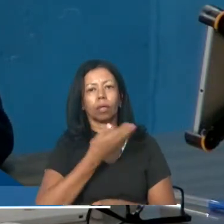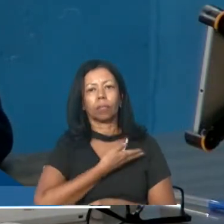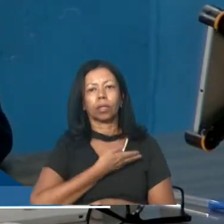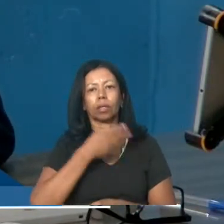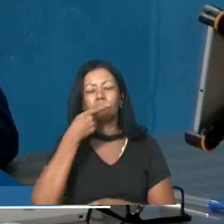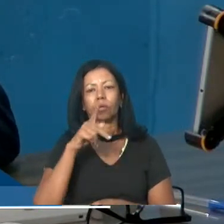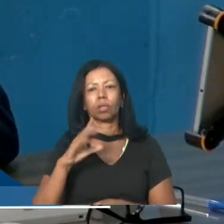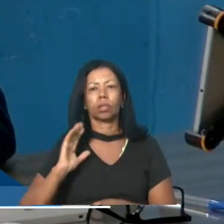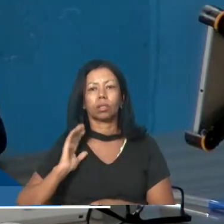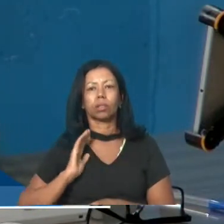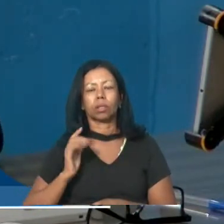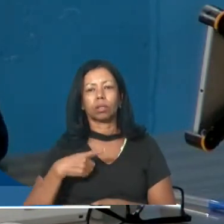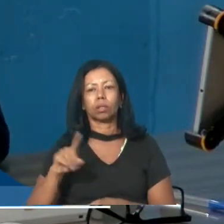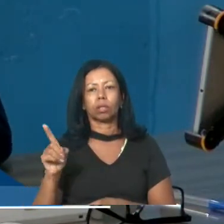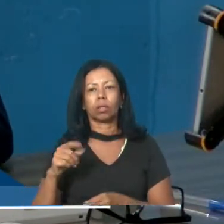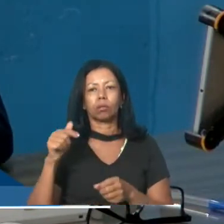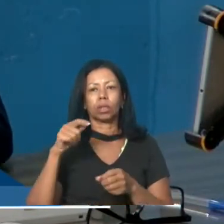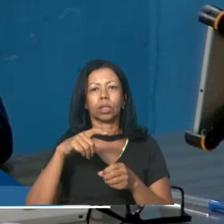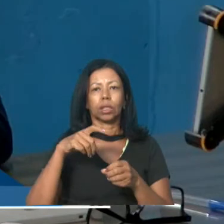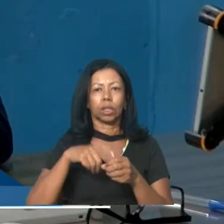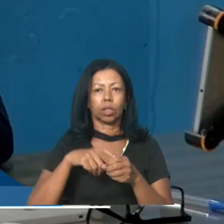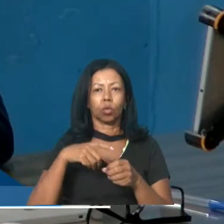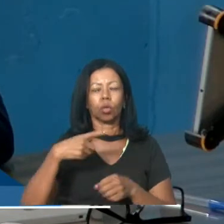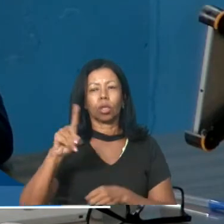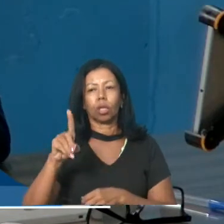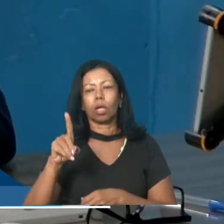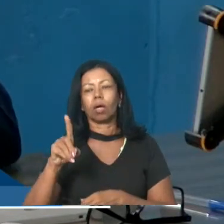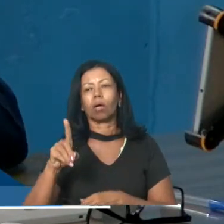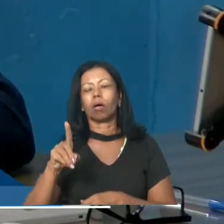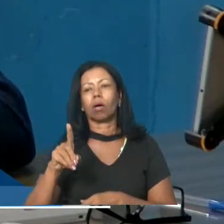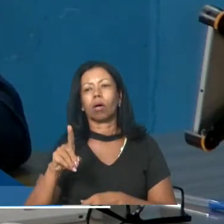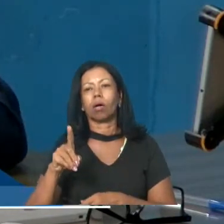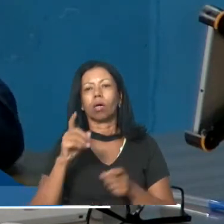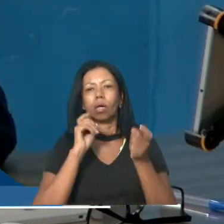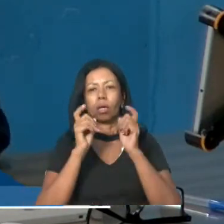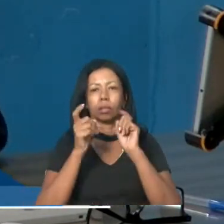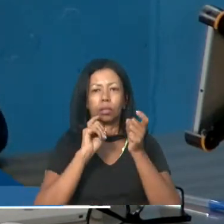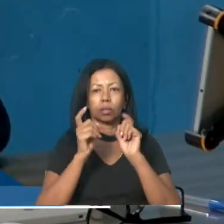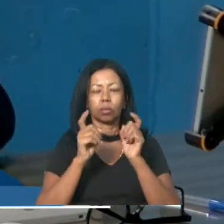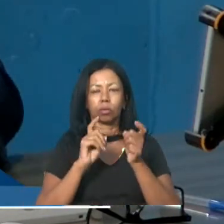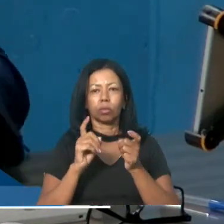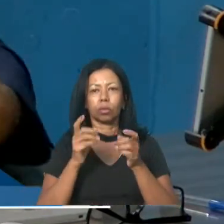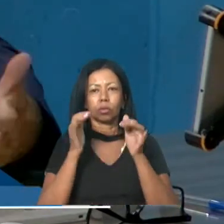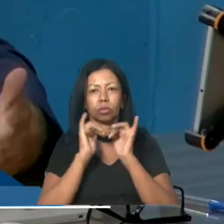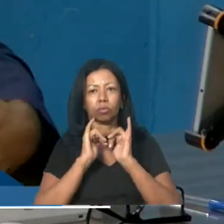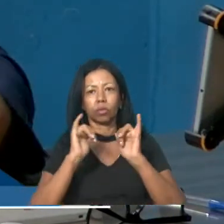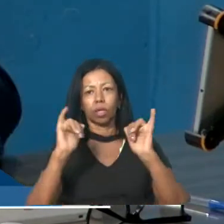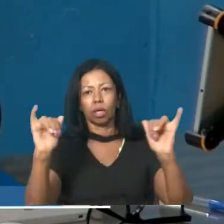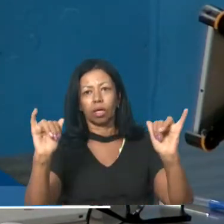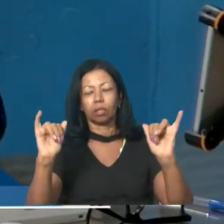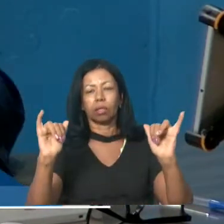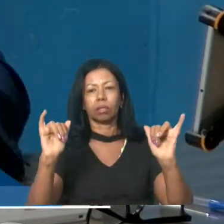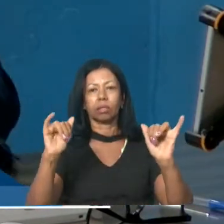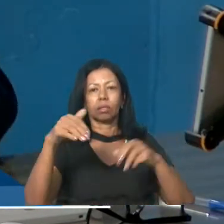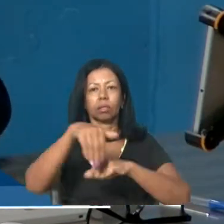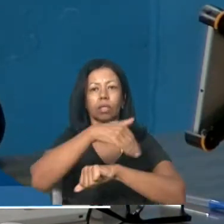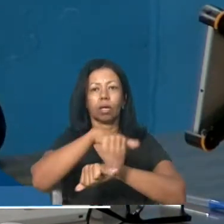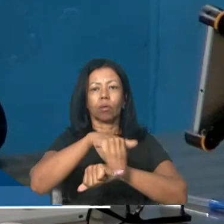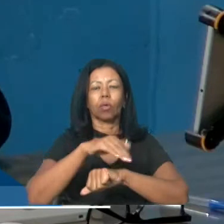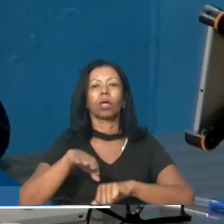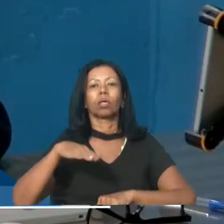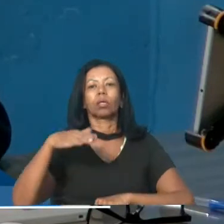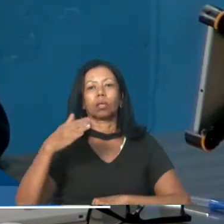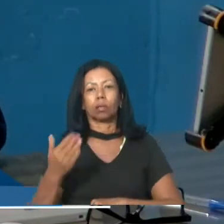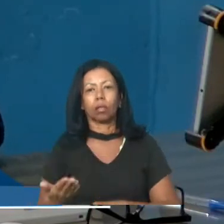em alguma cidadezinha do interior, que lá, vereador Tinho, as sessões da Câmara são divulgadas na rua, né, carro de som. Então, eu me